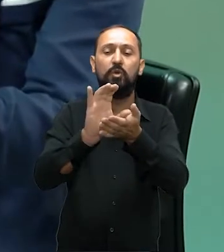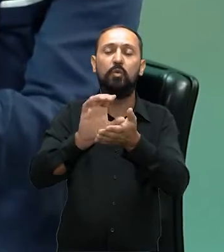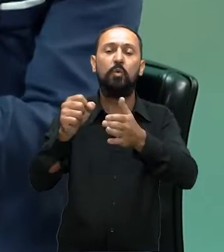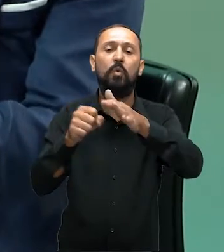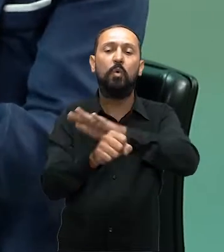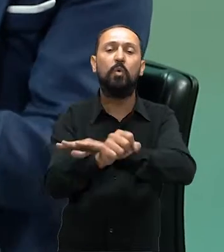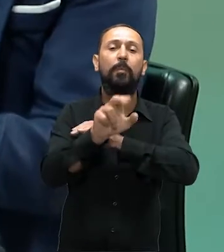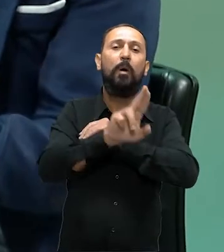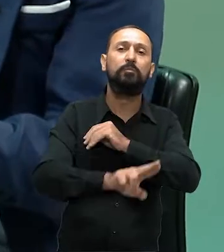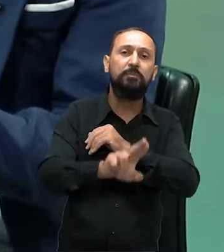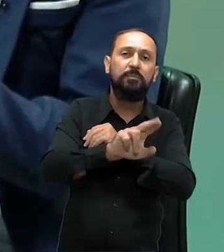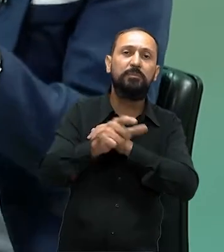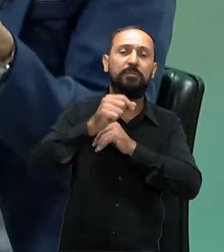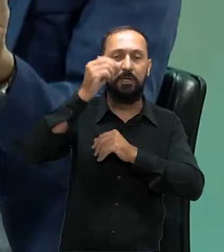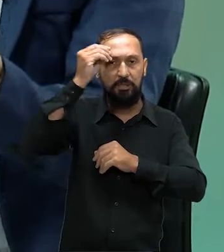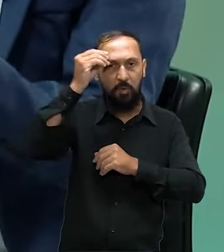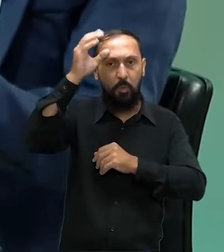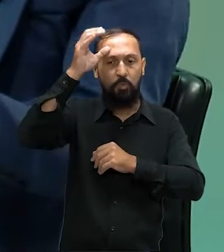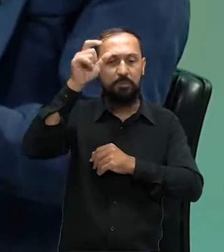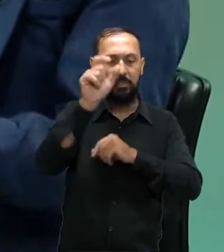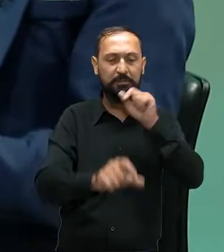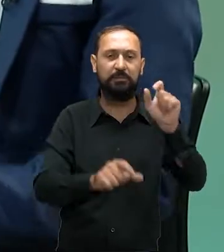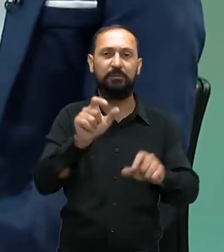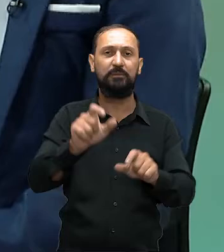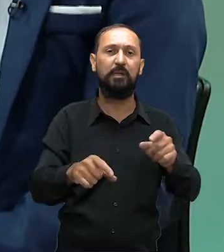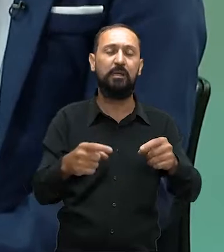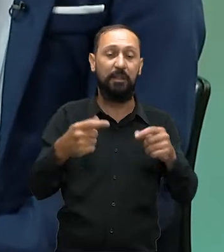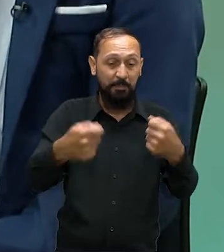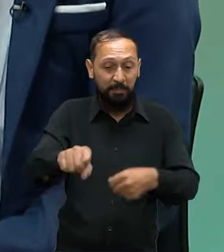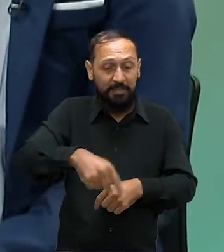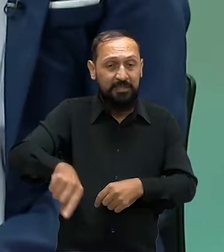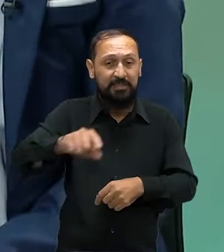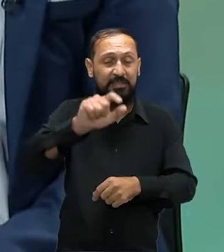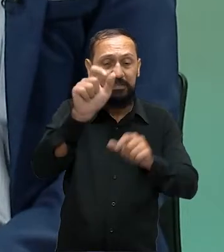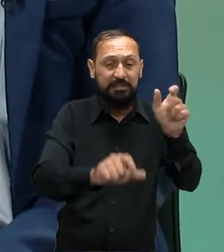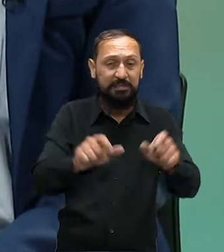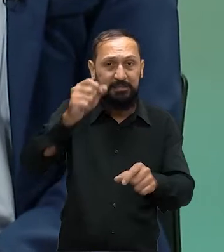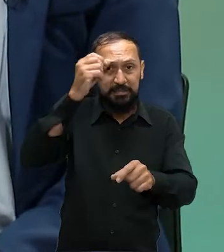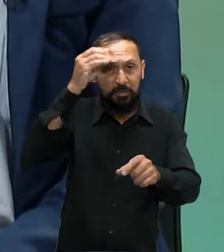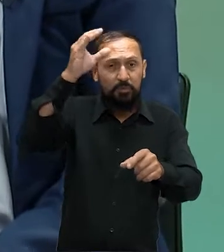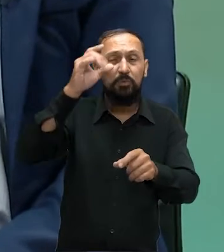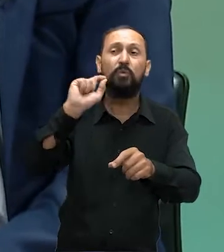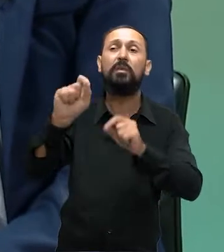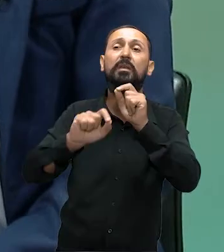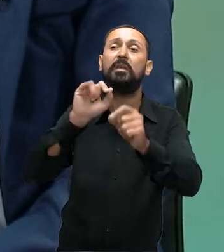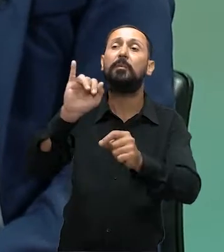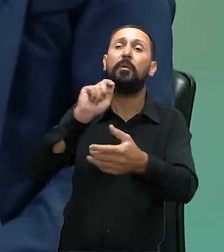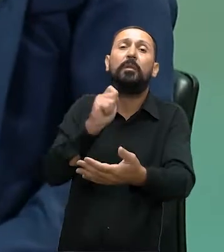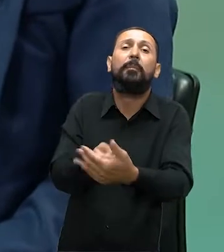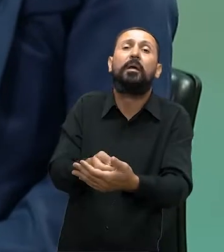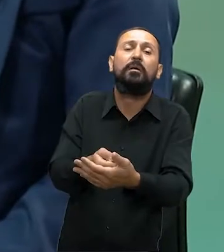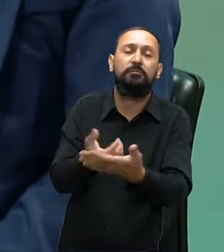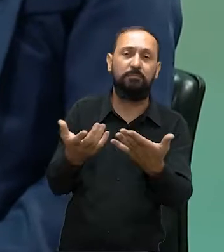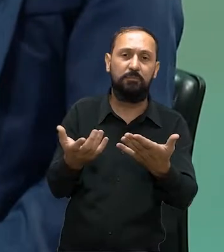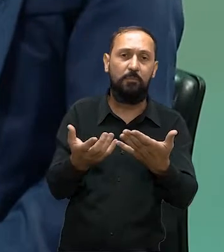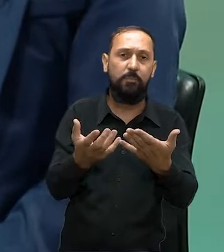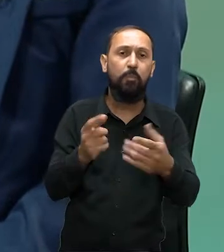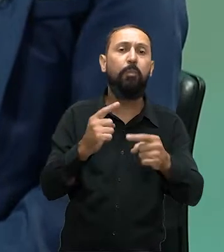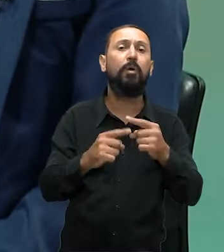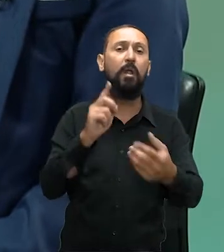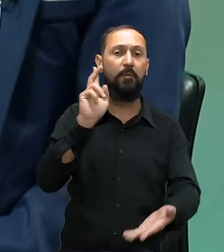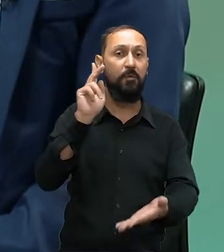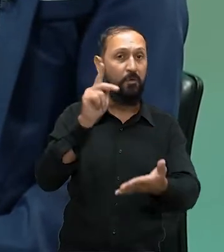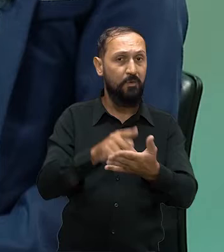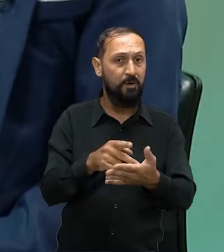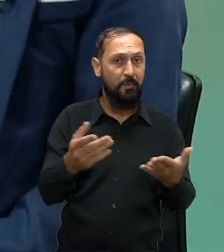alocação desses recursos públicos, da consciência do cidadão. O cidadão tem que ser consciente, né, daquilo que ele paga. A